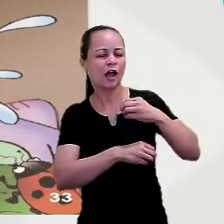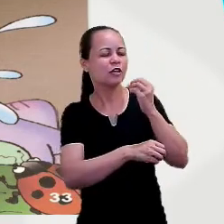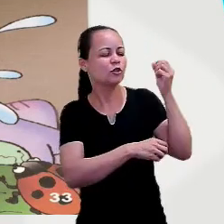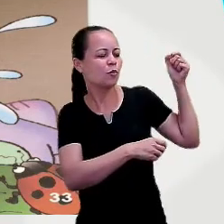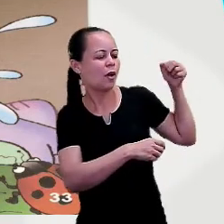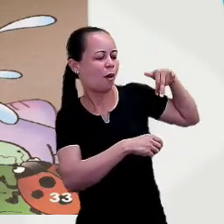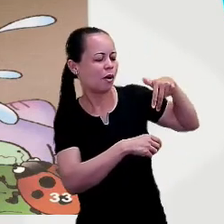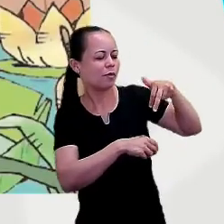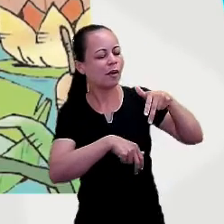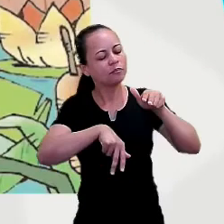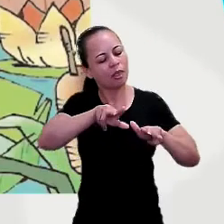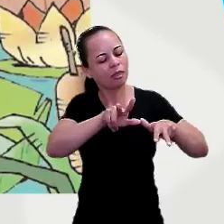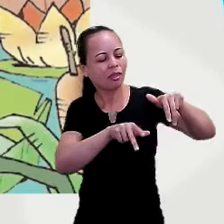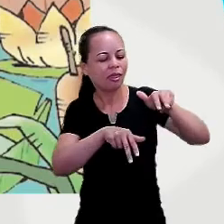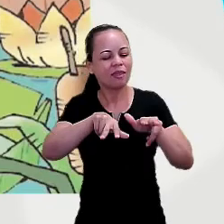vida.